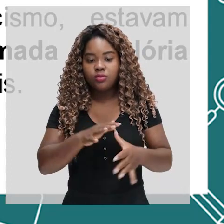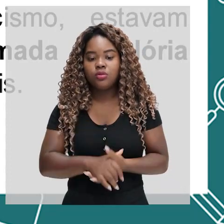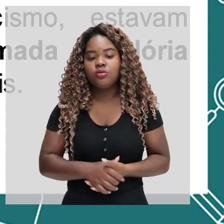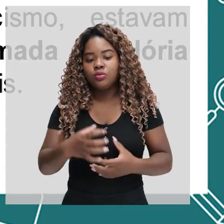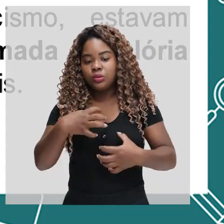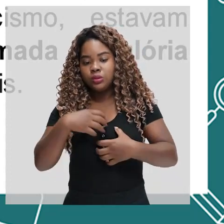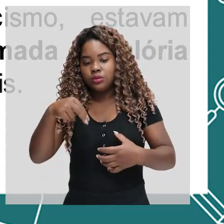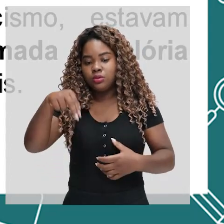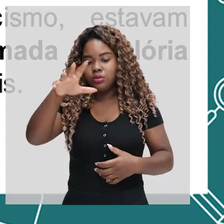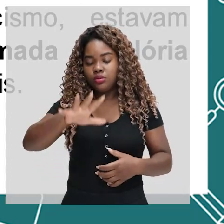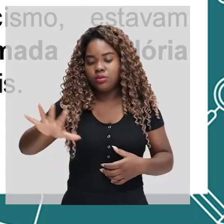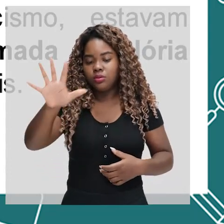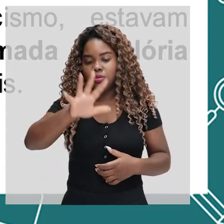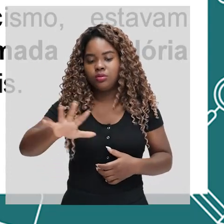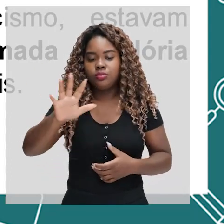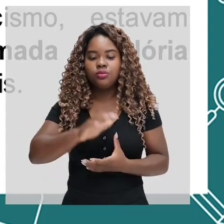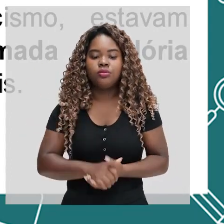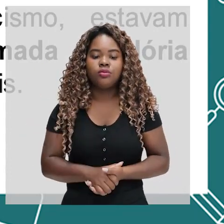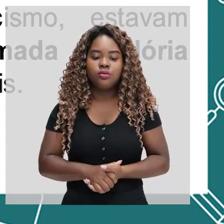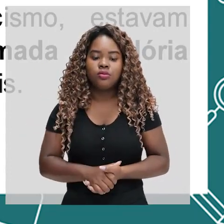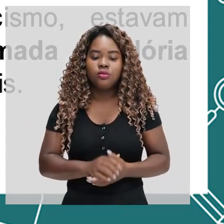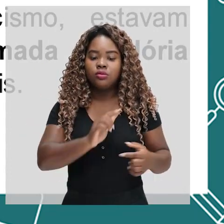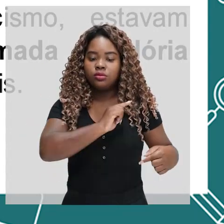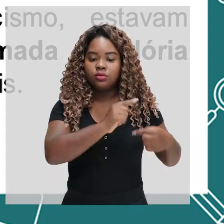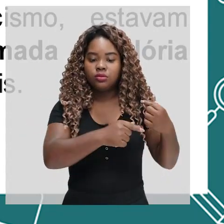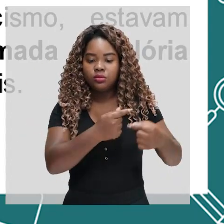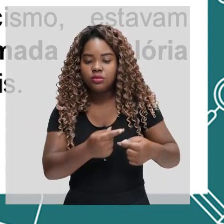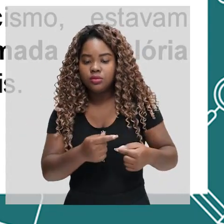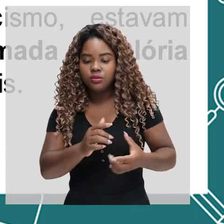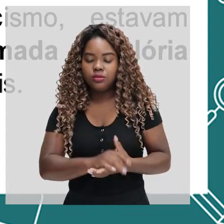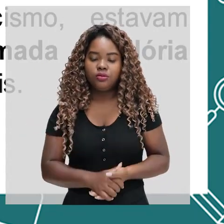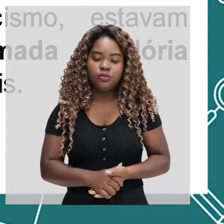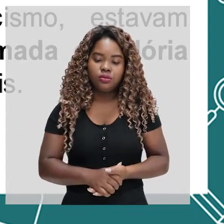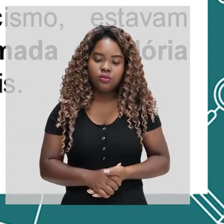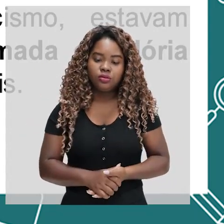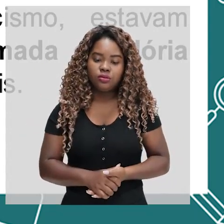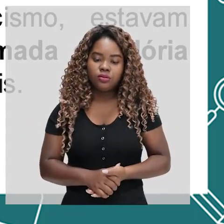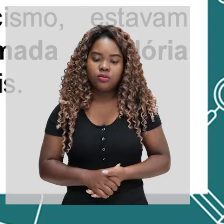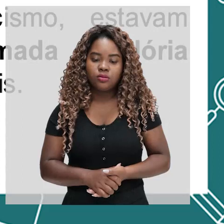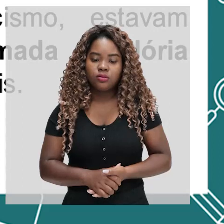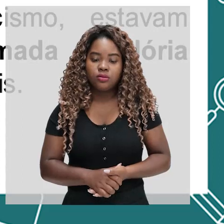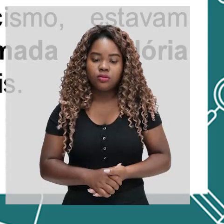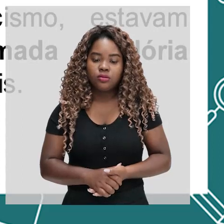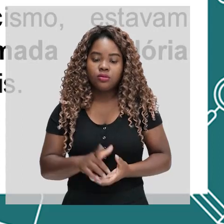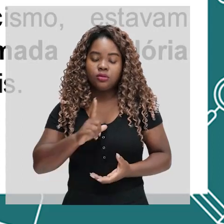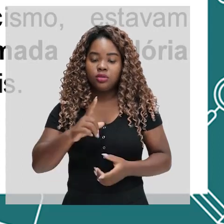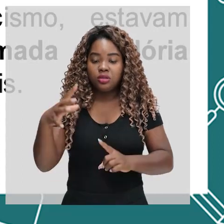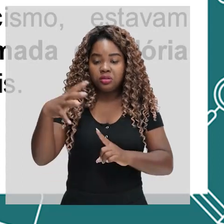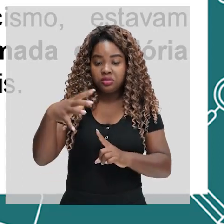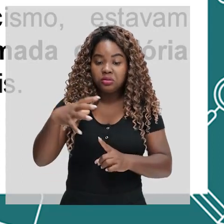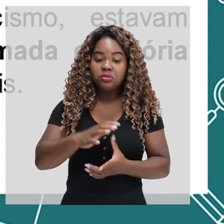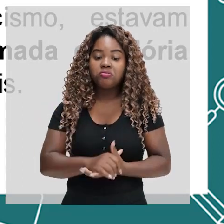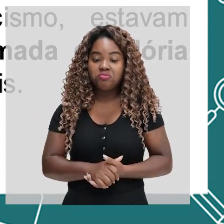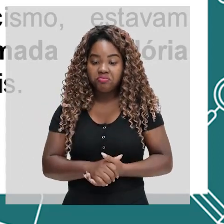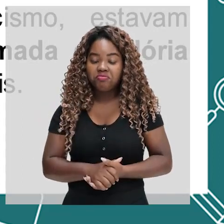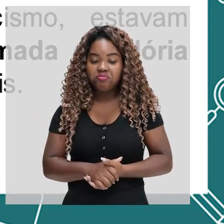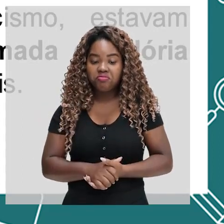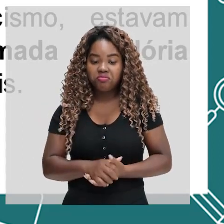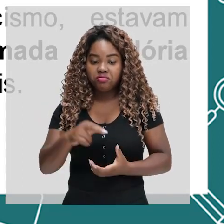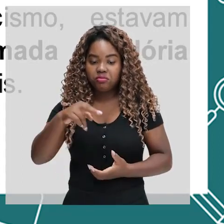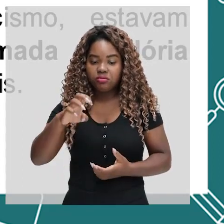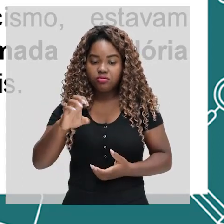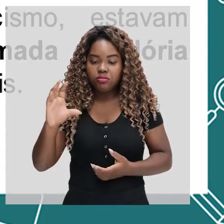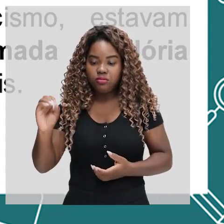sentimento de nacionalismo é uma geração aí que os primeiros românticos têm influência ainda do neoclassicismo